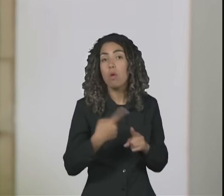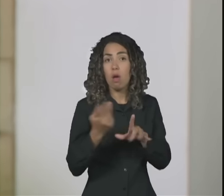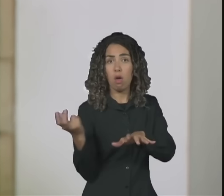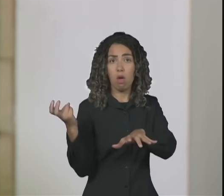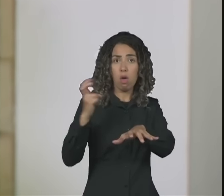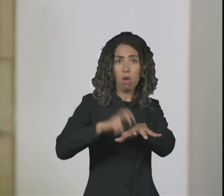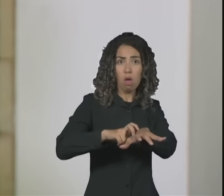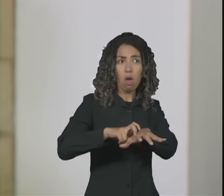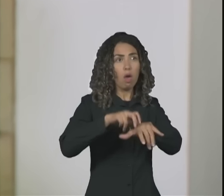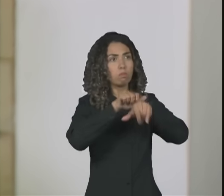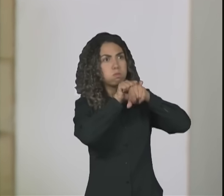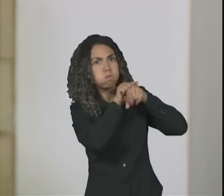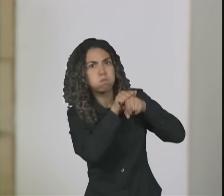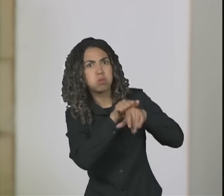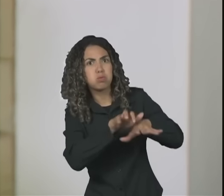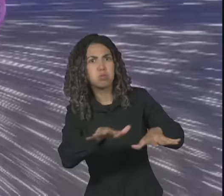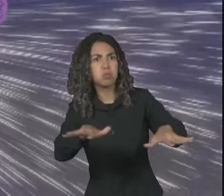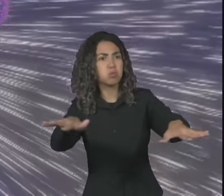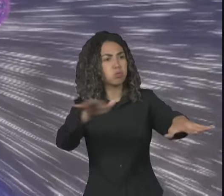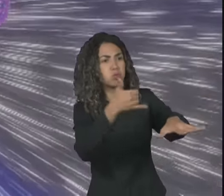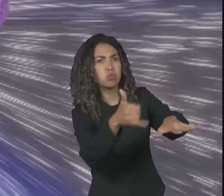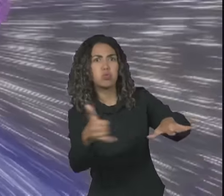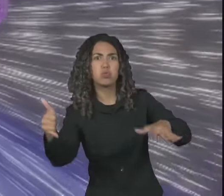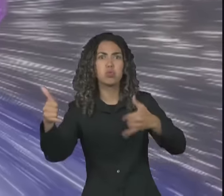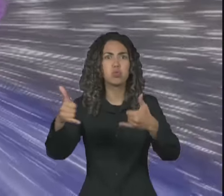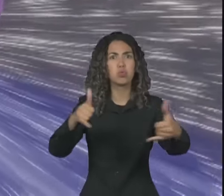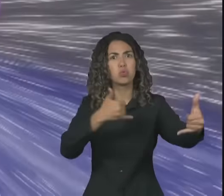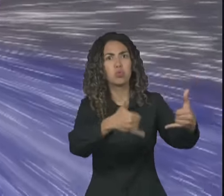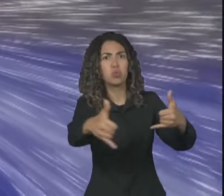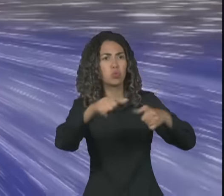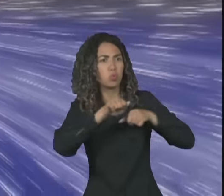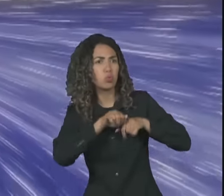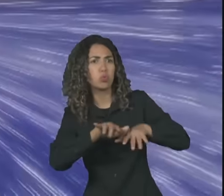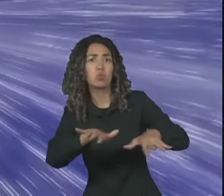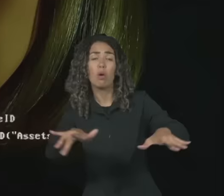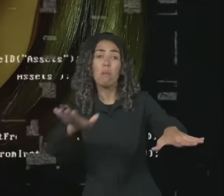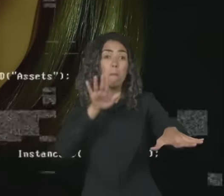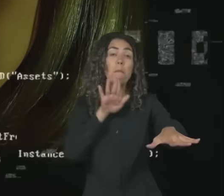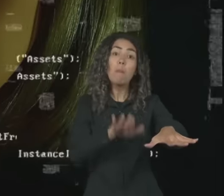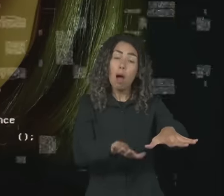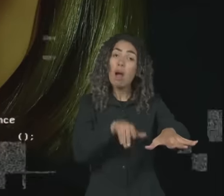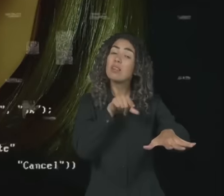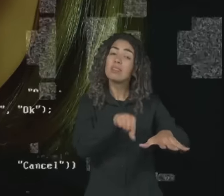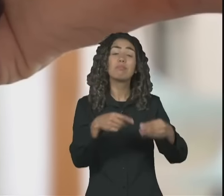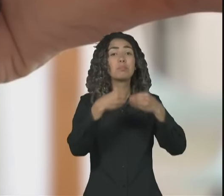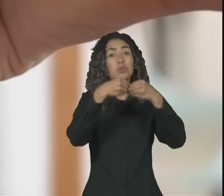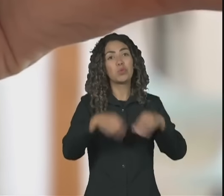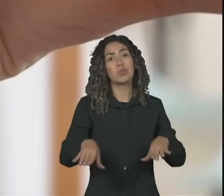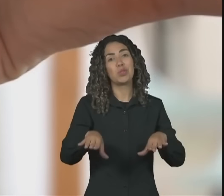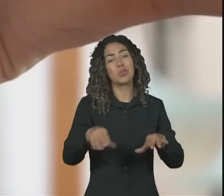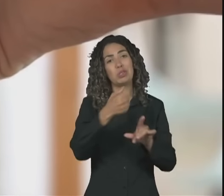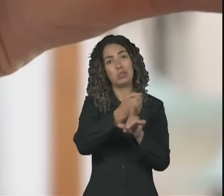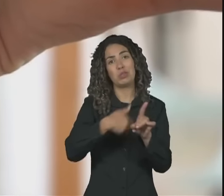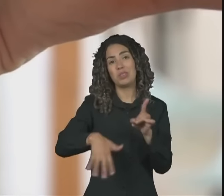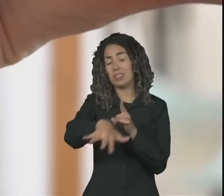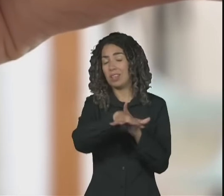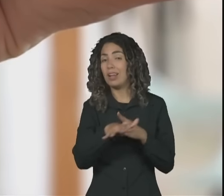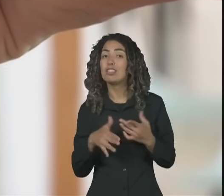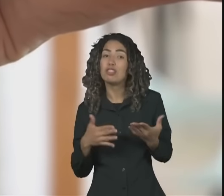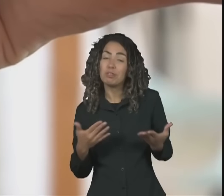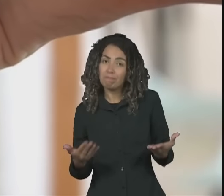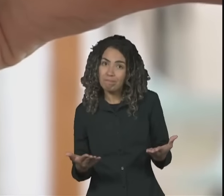techs, pelas grandes empresas de tecnologia, não está trazendo benefícios para a humanidade. O uso em escala universal